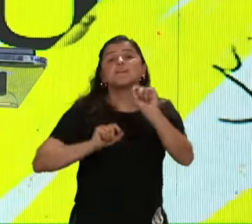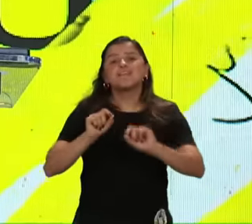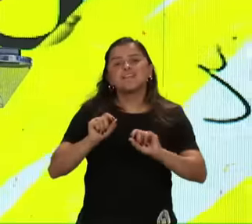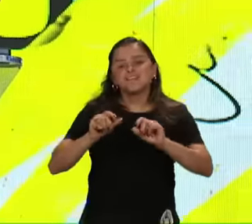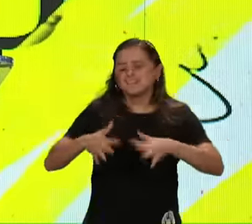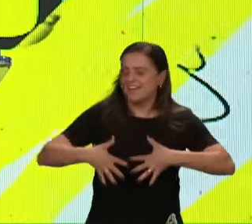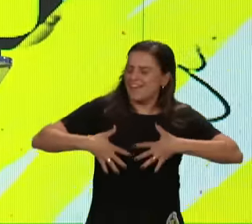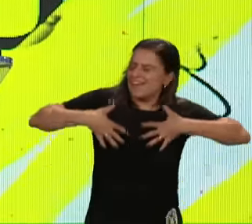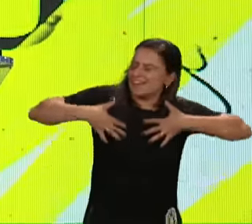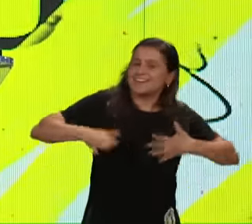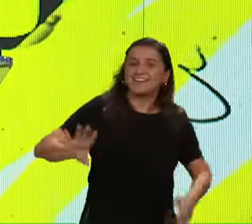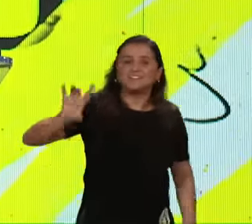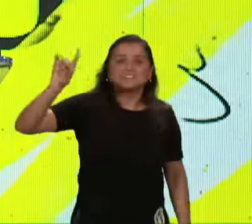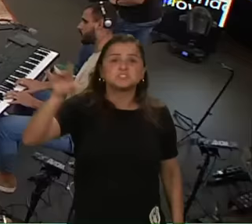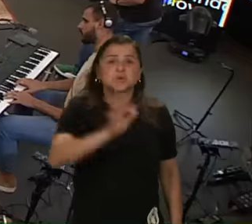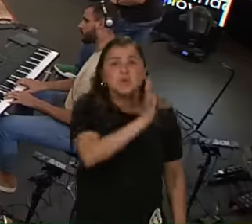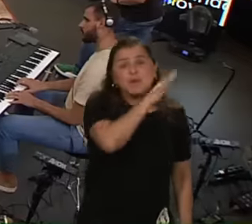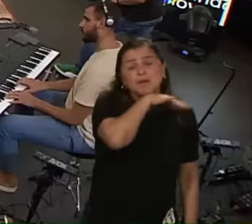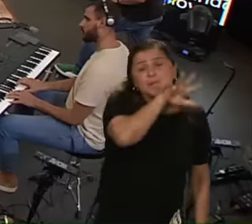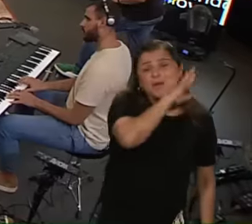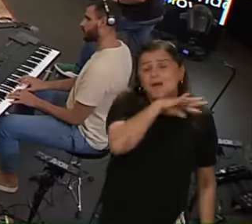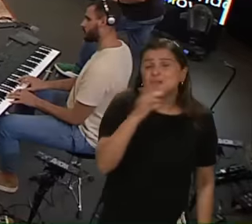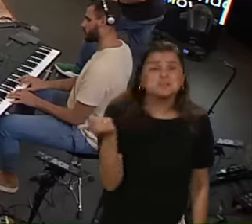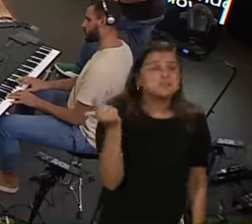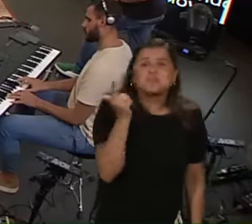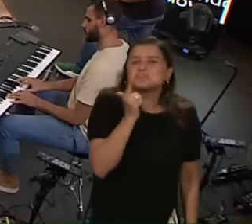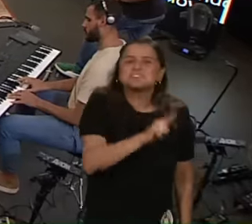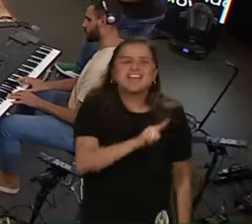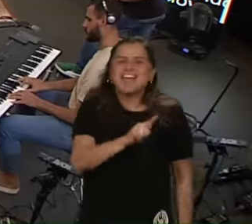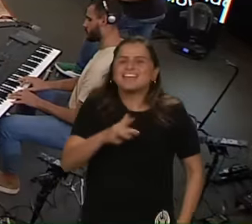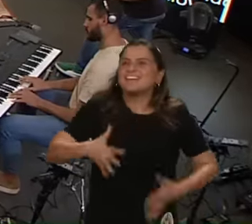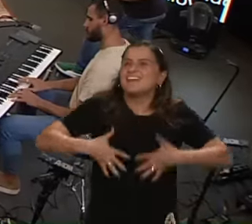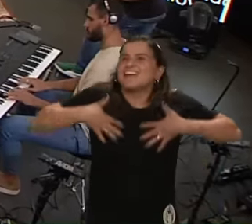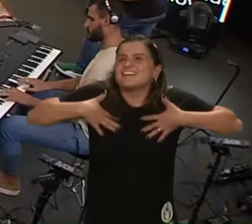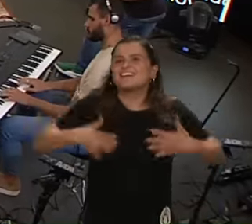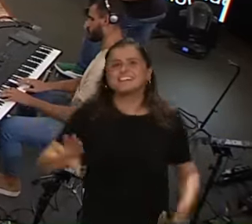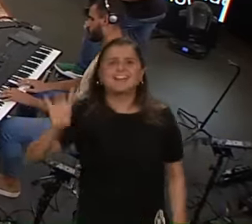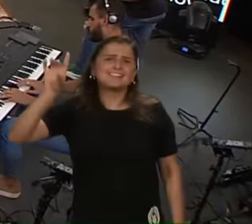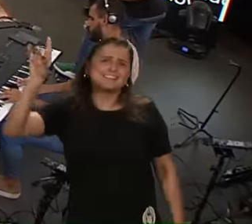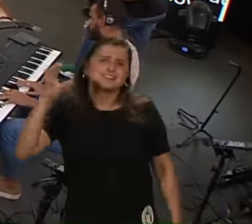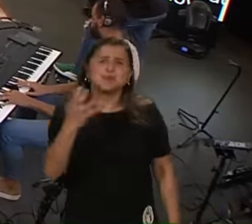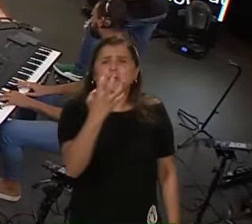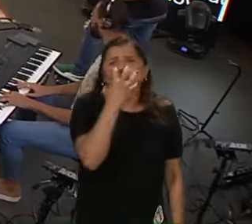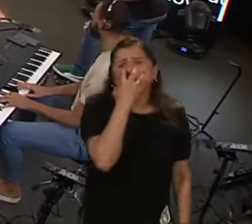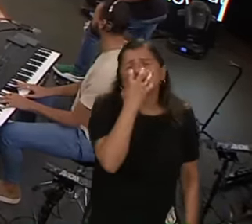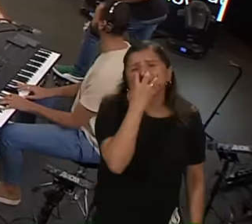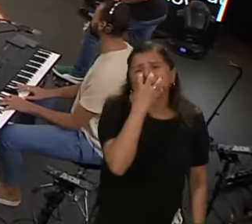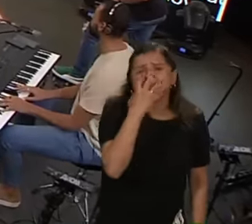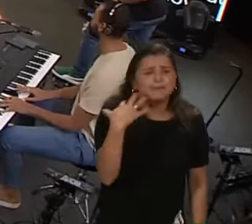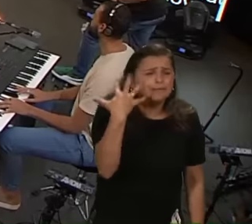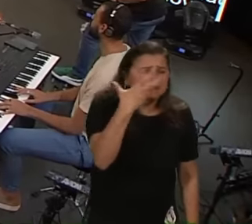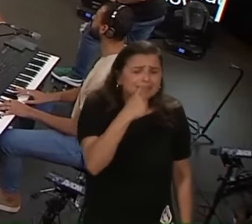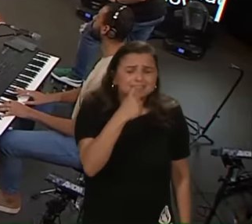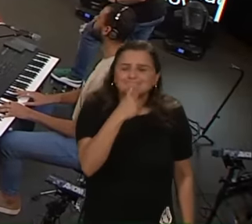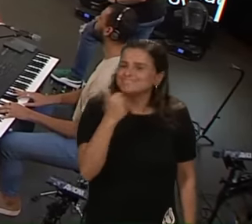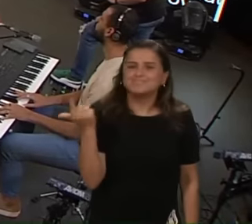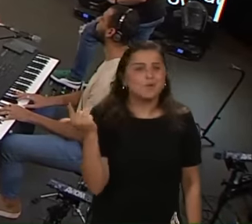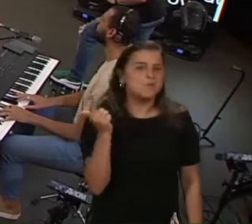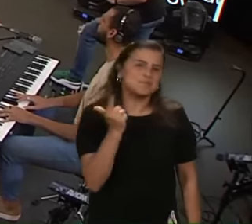Uma vaca não agrada a Deus. Um cachorrinho, por mais dócil que seja, não agrada a